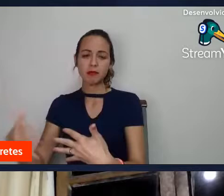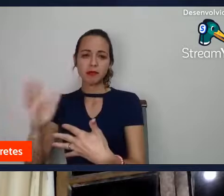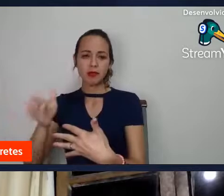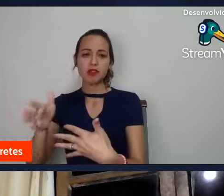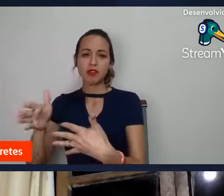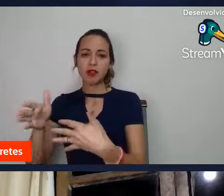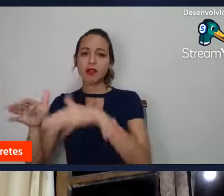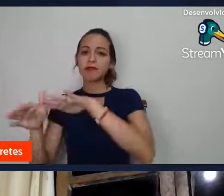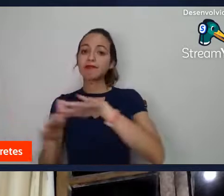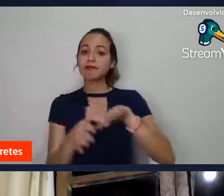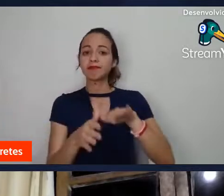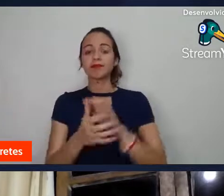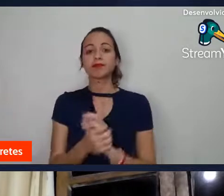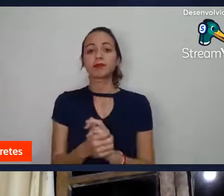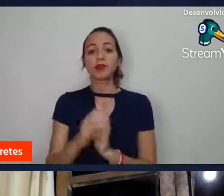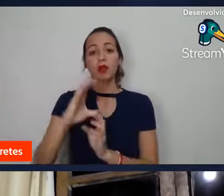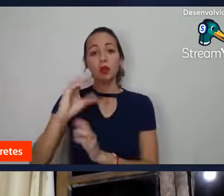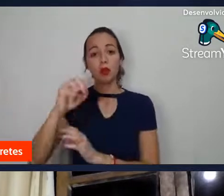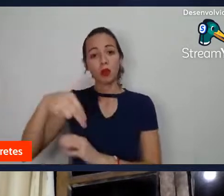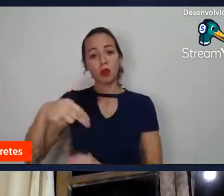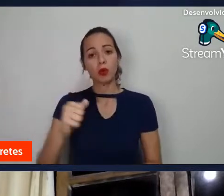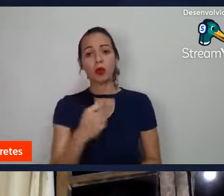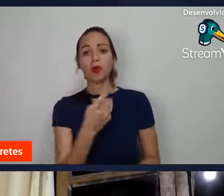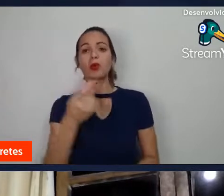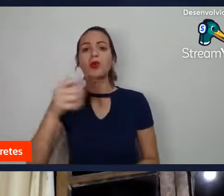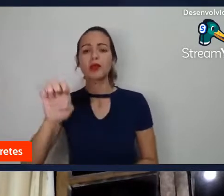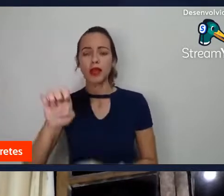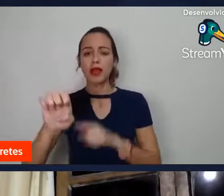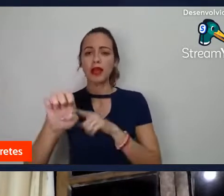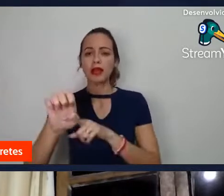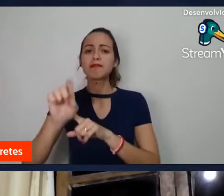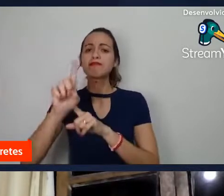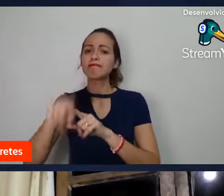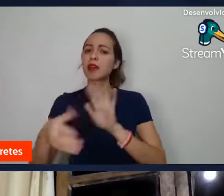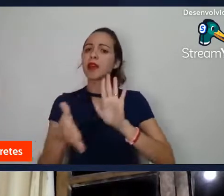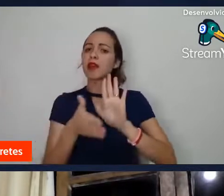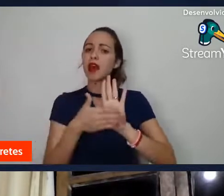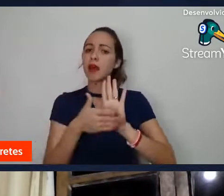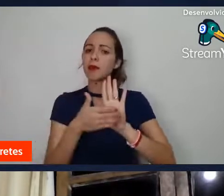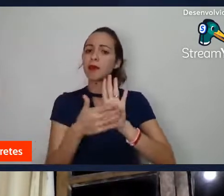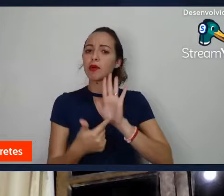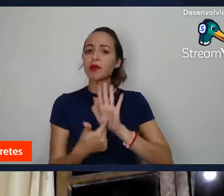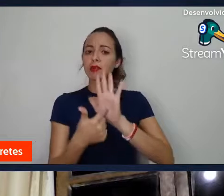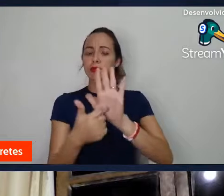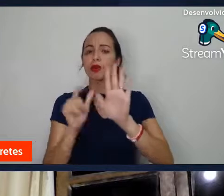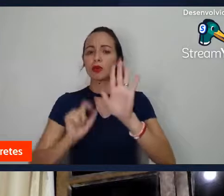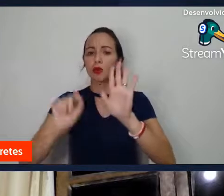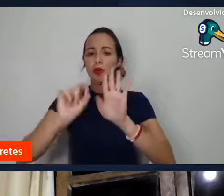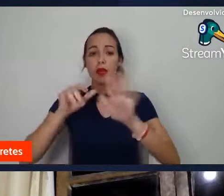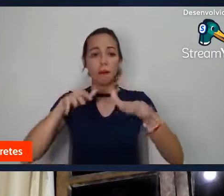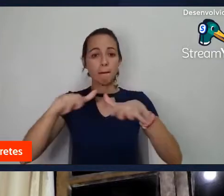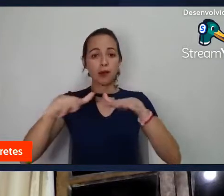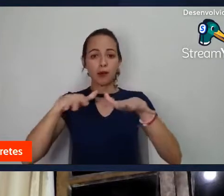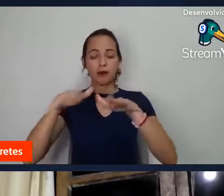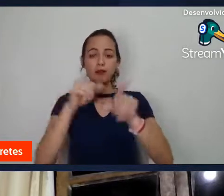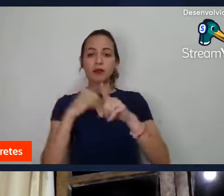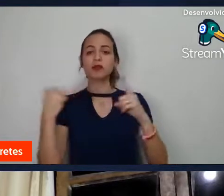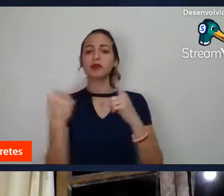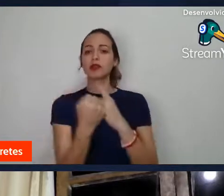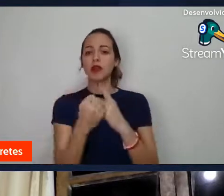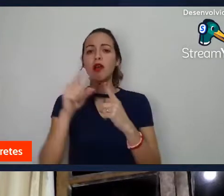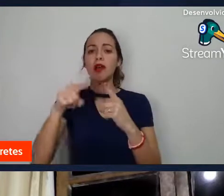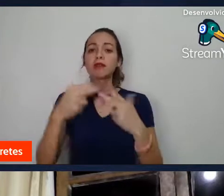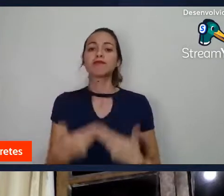Grijó. A CONAP, ela é tocada, né, ela é pautada pelos movimentos sociais, ou seja, ela é